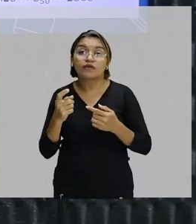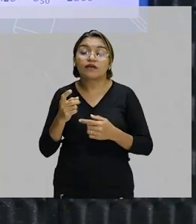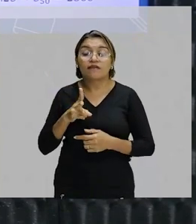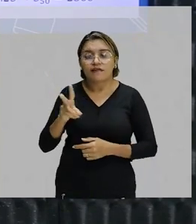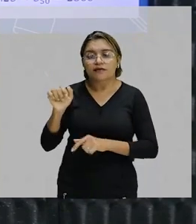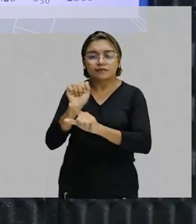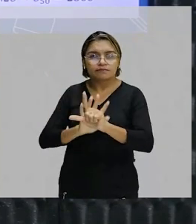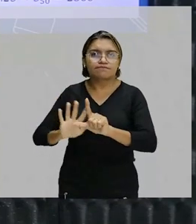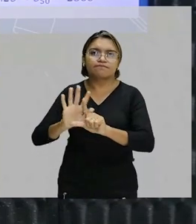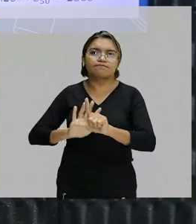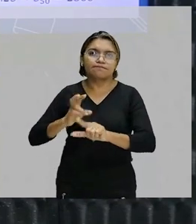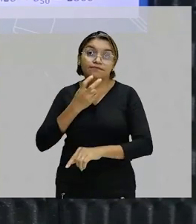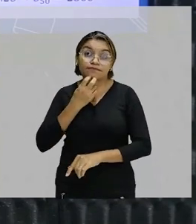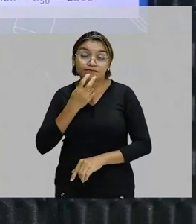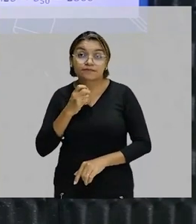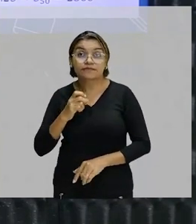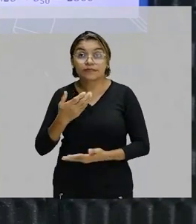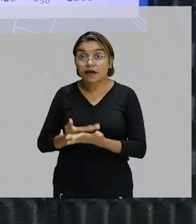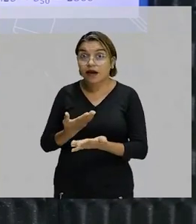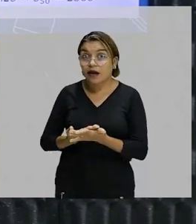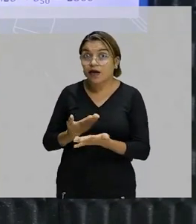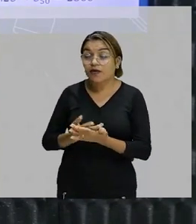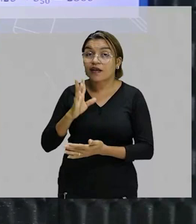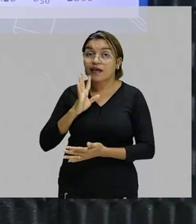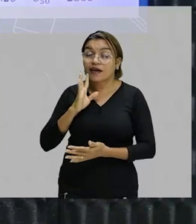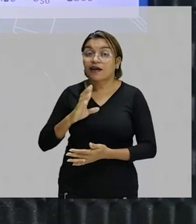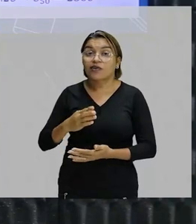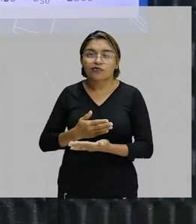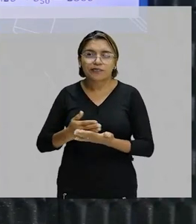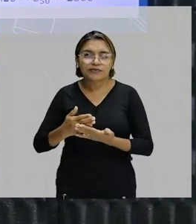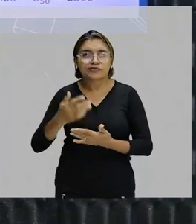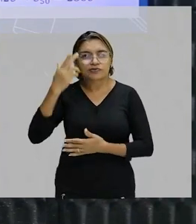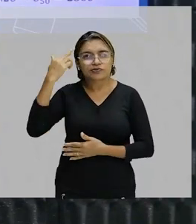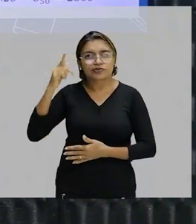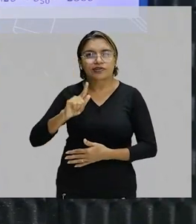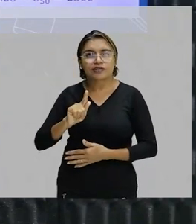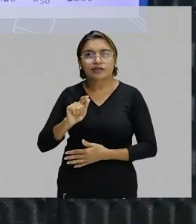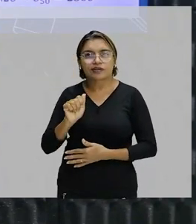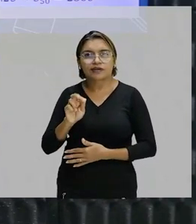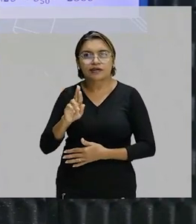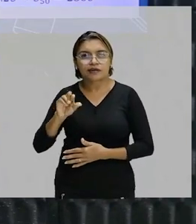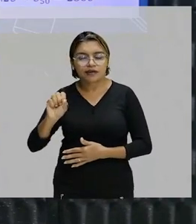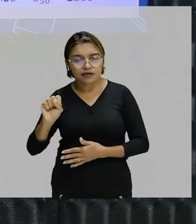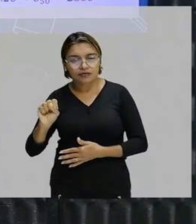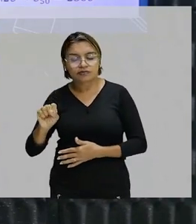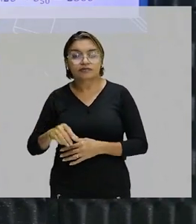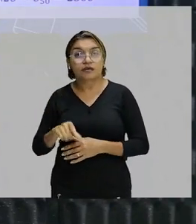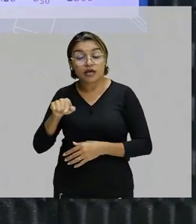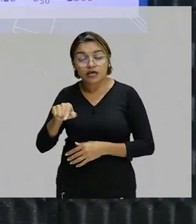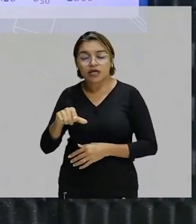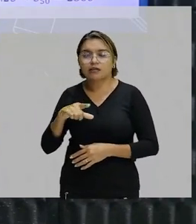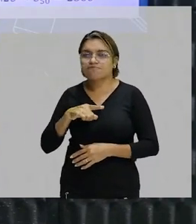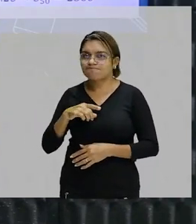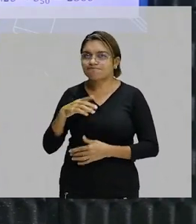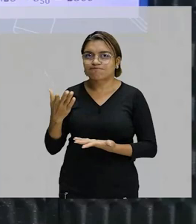essa aula essa aula foi bem legal né porque ela teve a história de um famoso matemático no caso gaus tá E ele assim foi um Fantástico